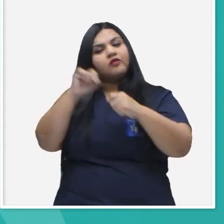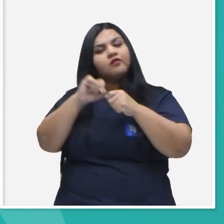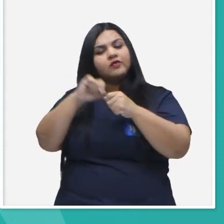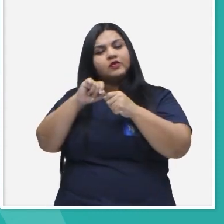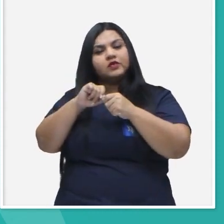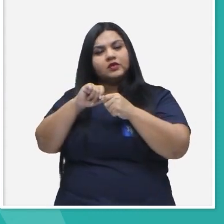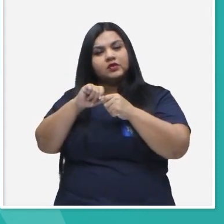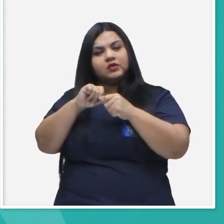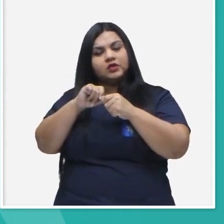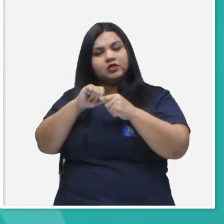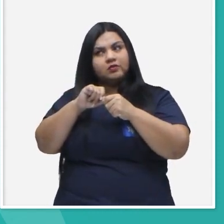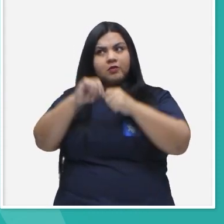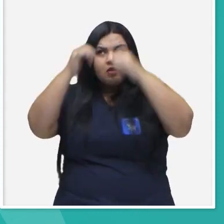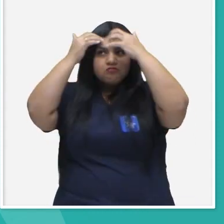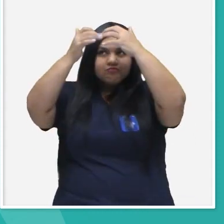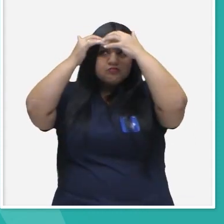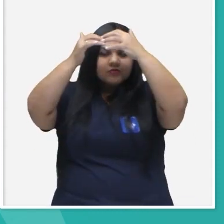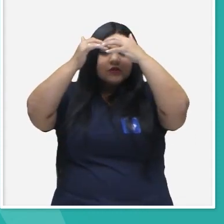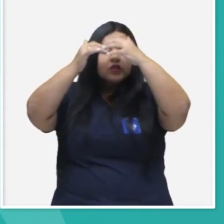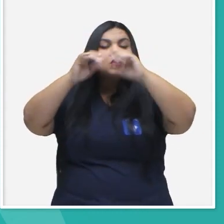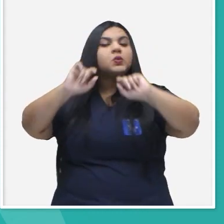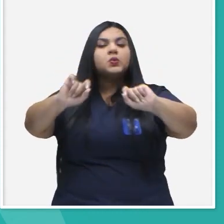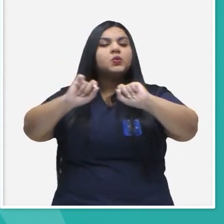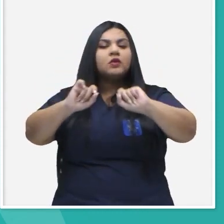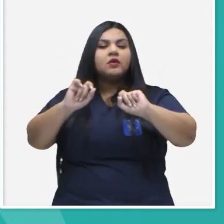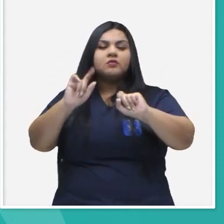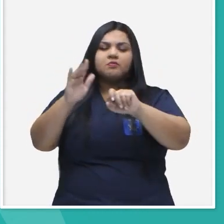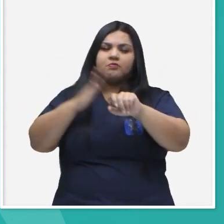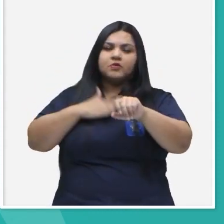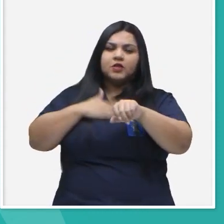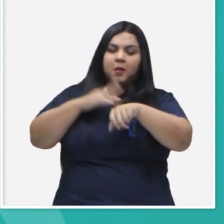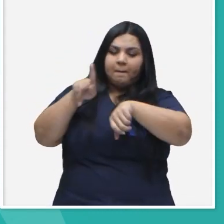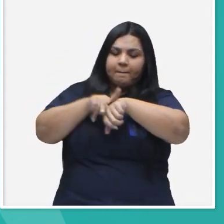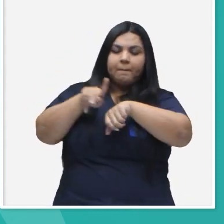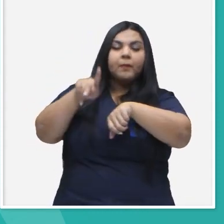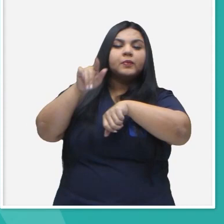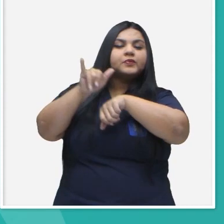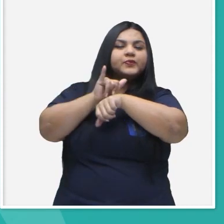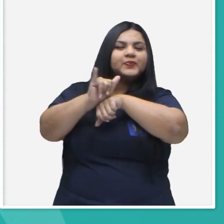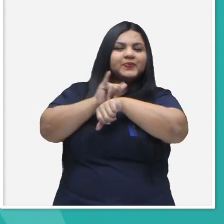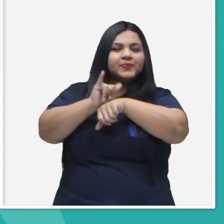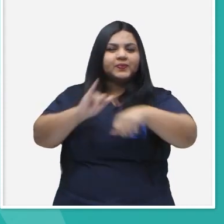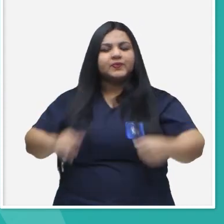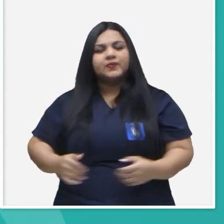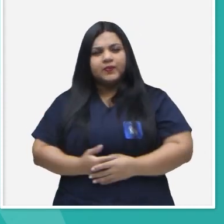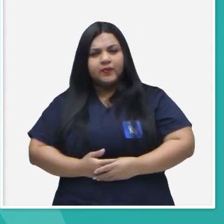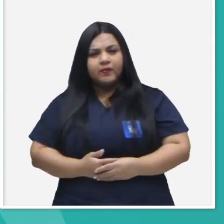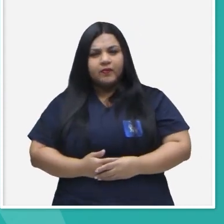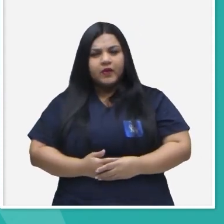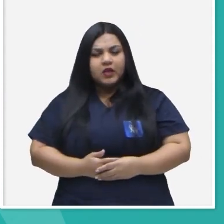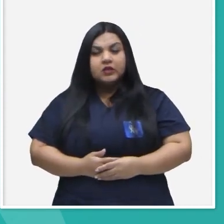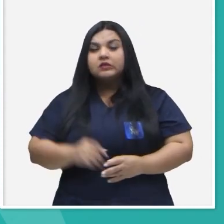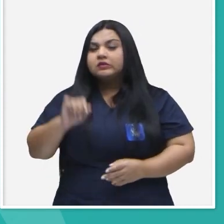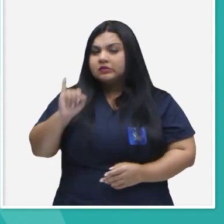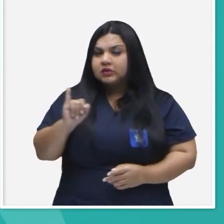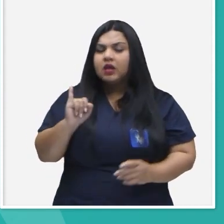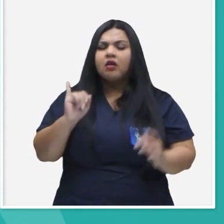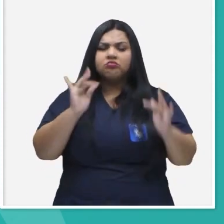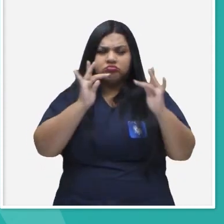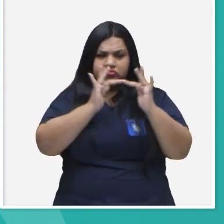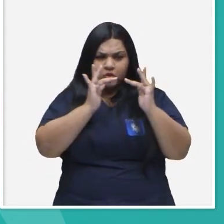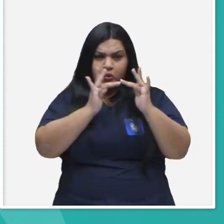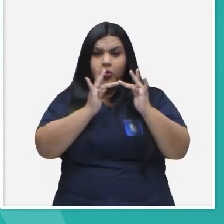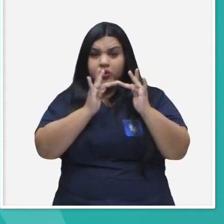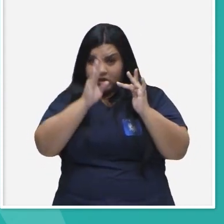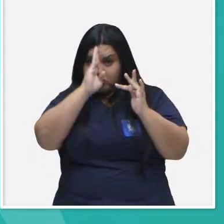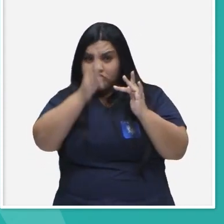aqui na minha cabeça, ou seja, as minhas estratégias. Prosseguindo, se com interação eu tenho contato